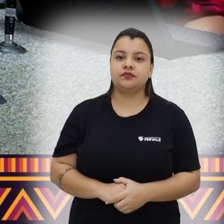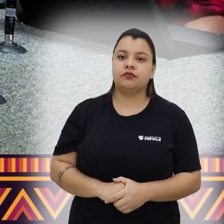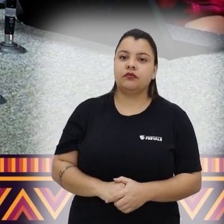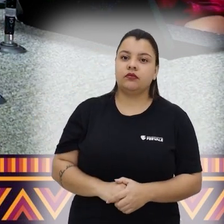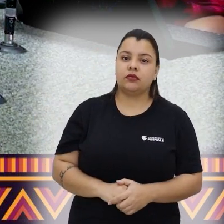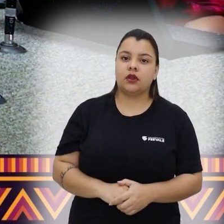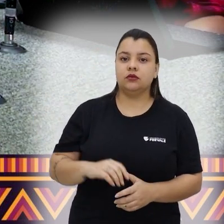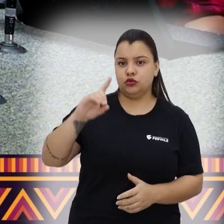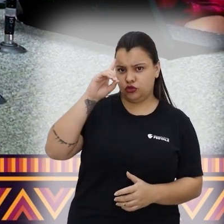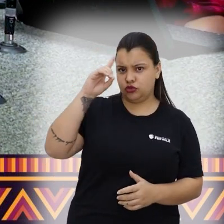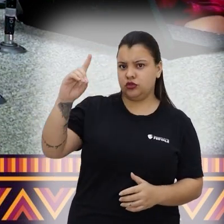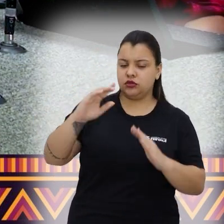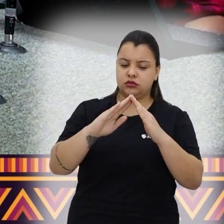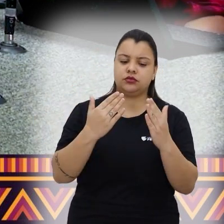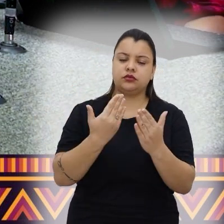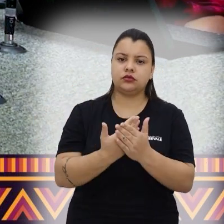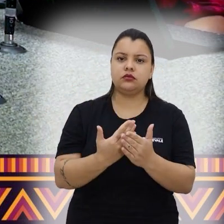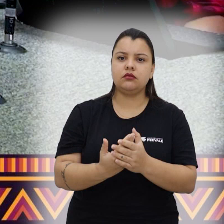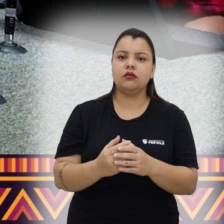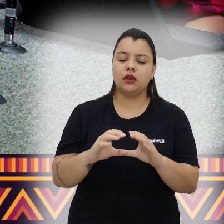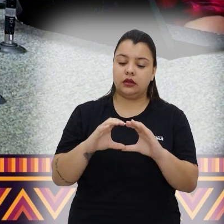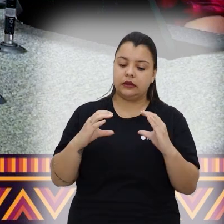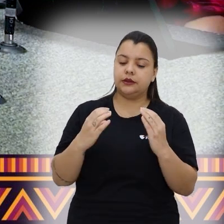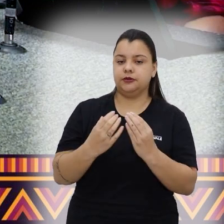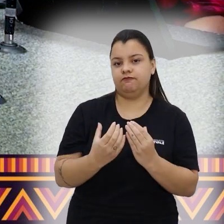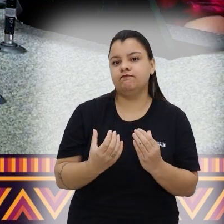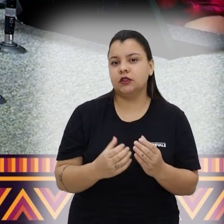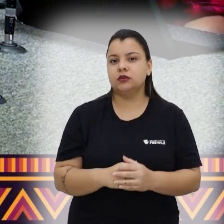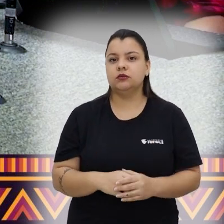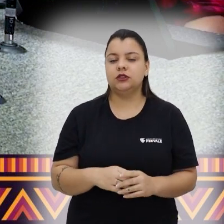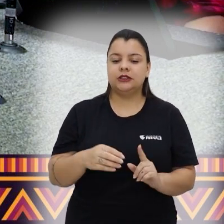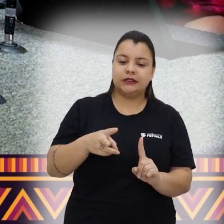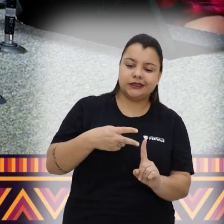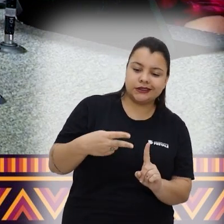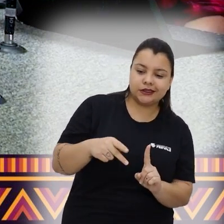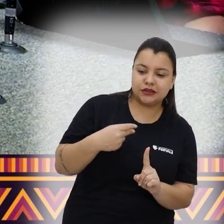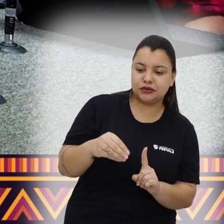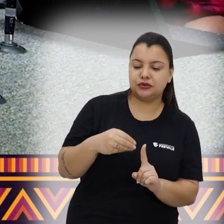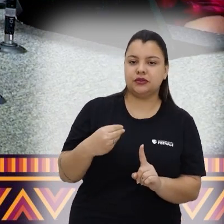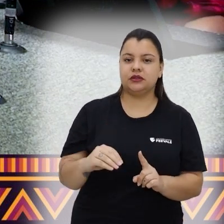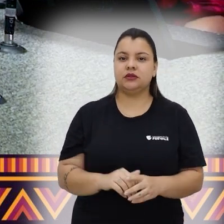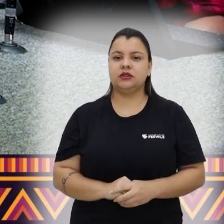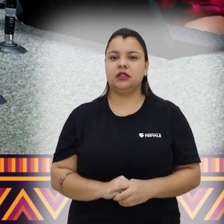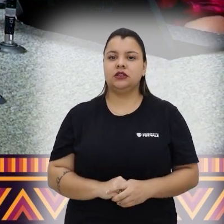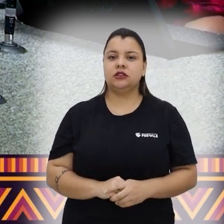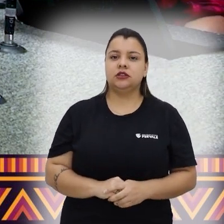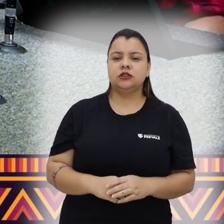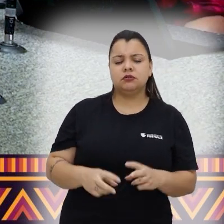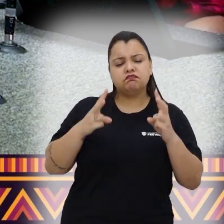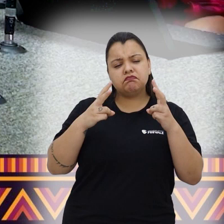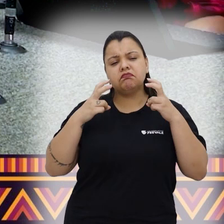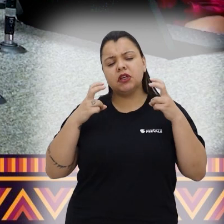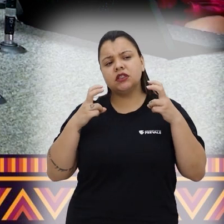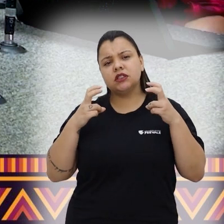diretor de escola de uma comunidade bem carente, com uma representatividade bem interessante dentro de